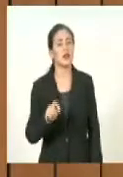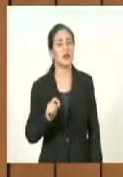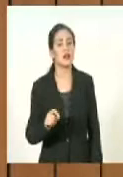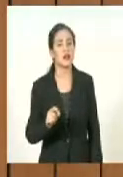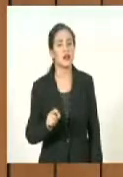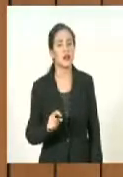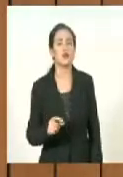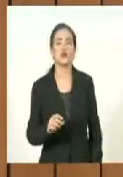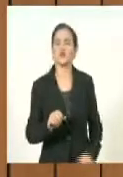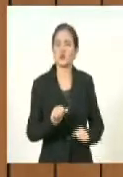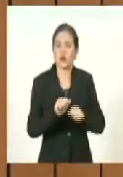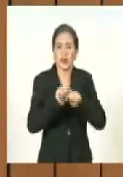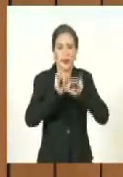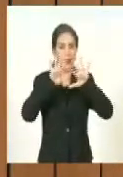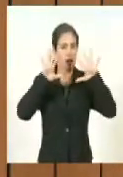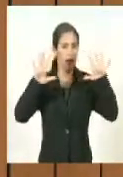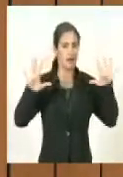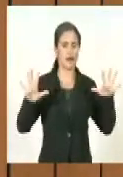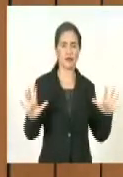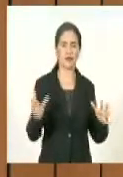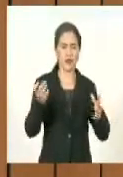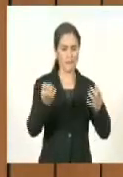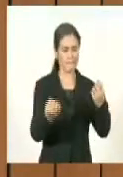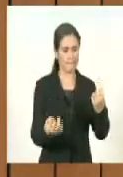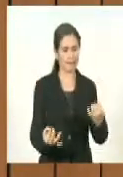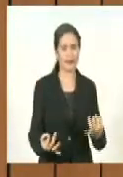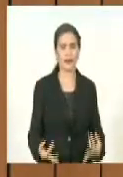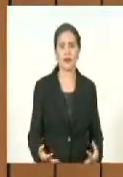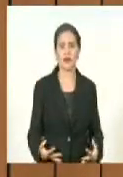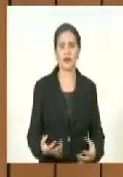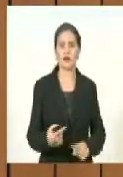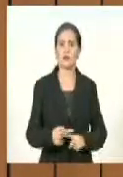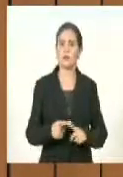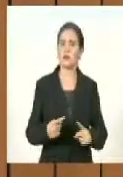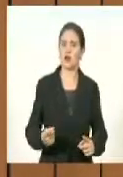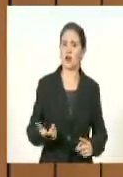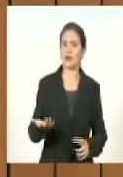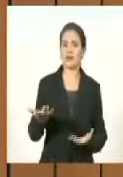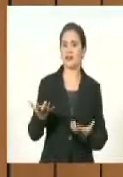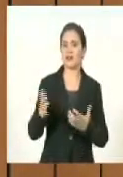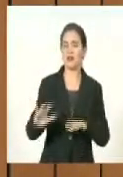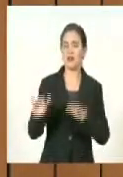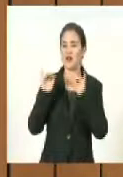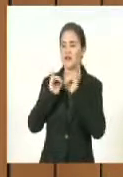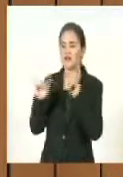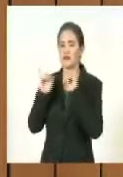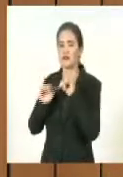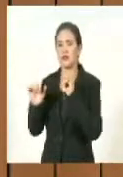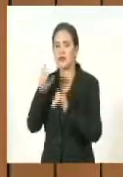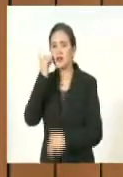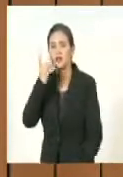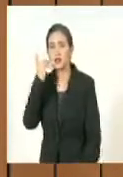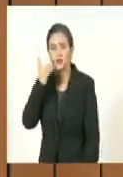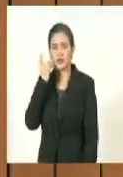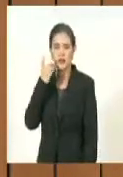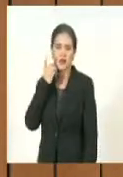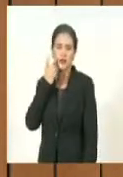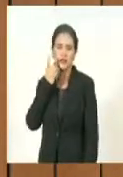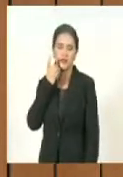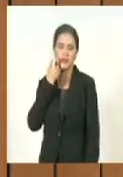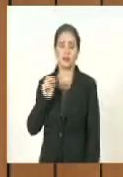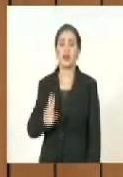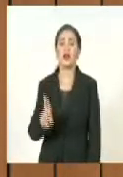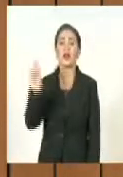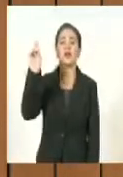demagogia. Ora, se Flávio Dino nega acesso a informações para deputados, representantes legítimos do